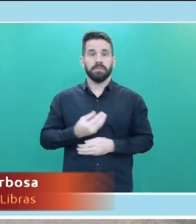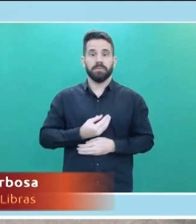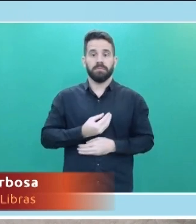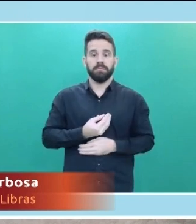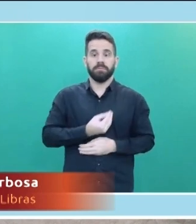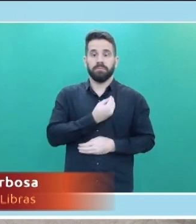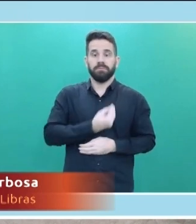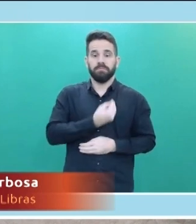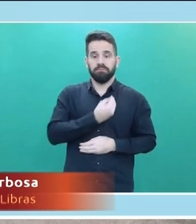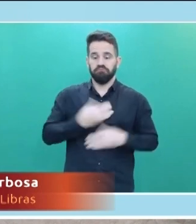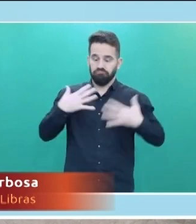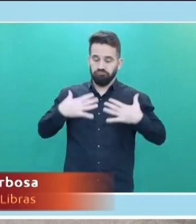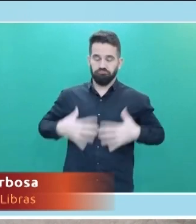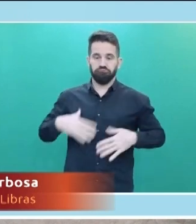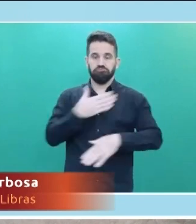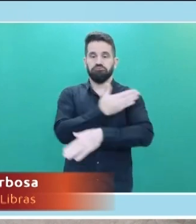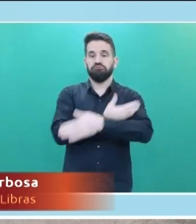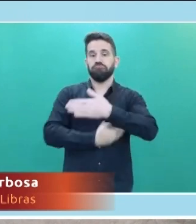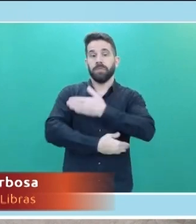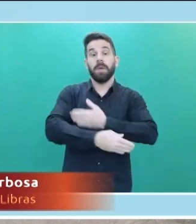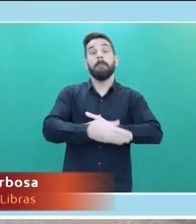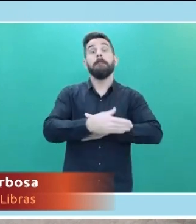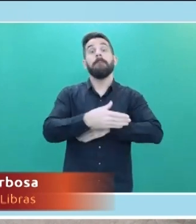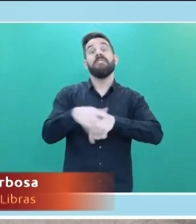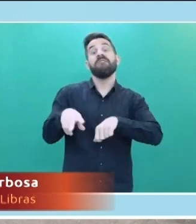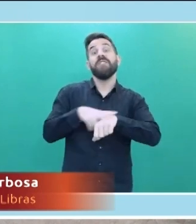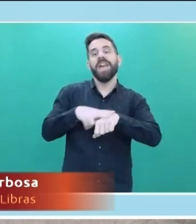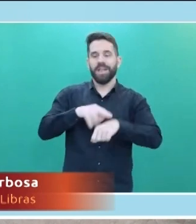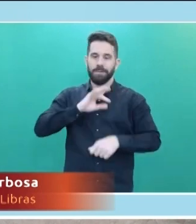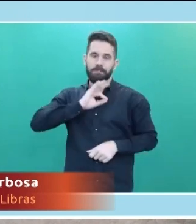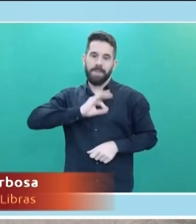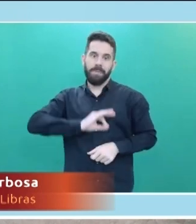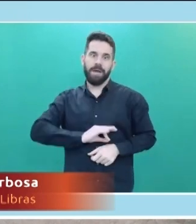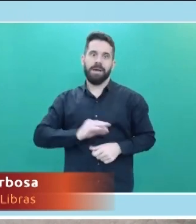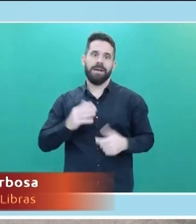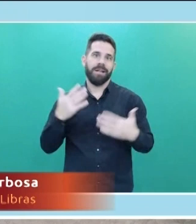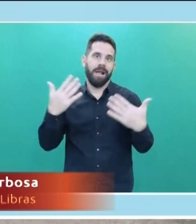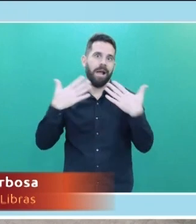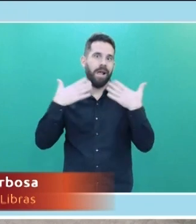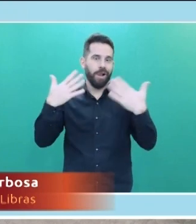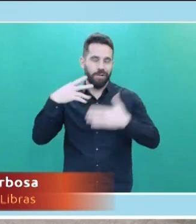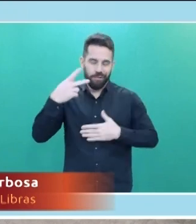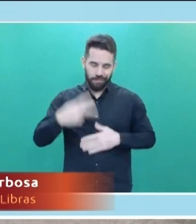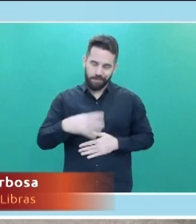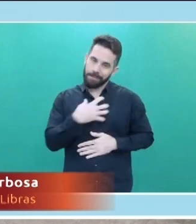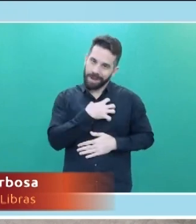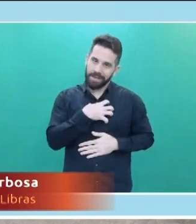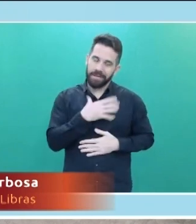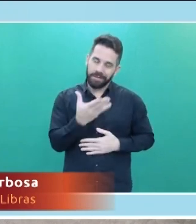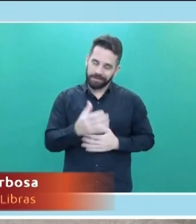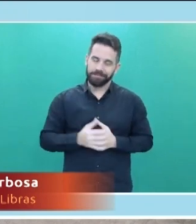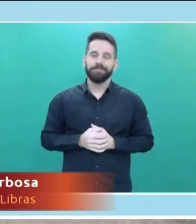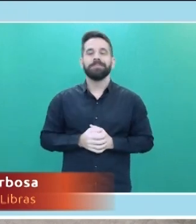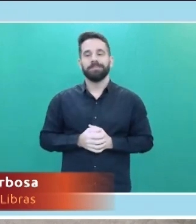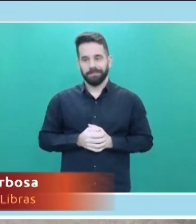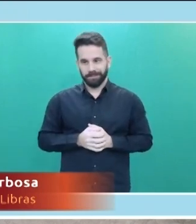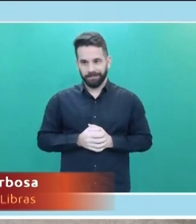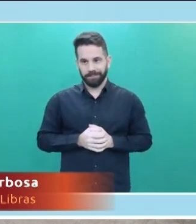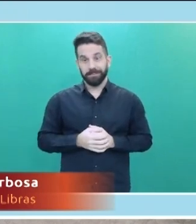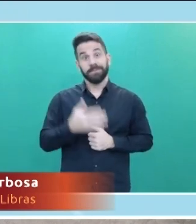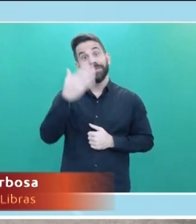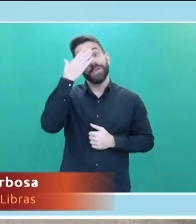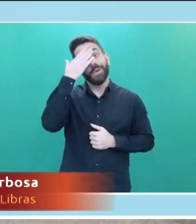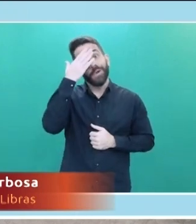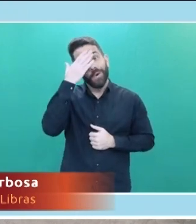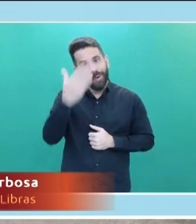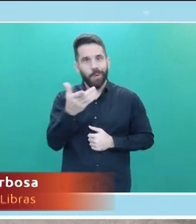blusa verde de botão, aqui no calor que está fazendo aqui na Bahia. Muito obrigada por falar com a gente